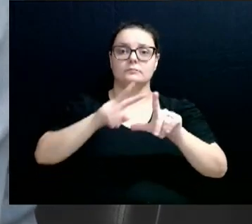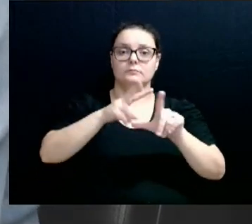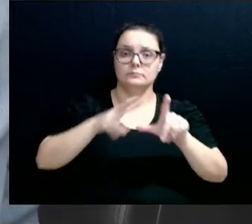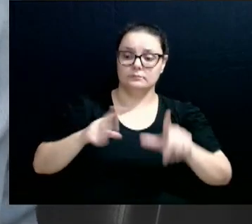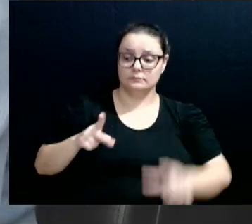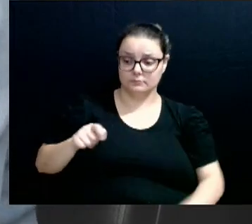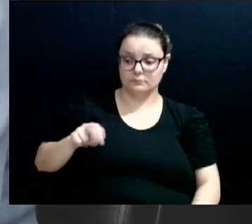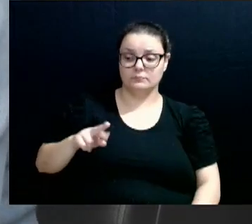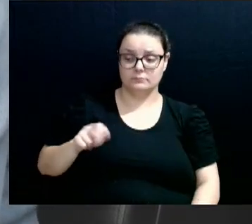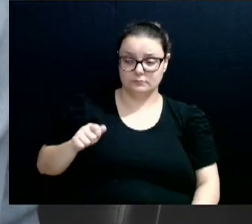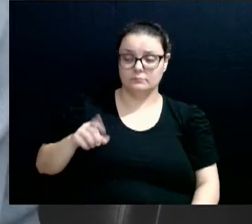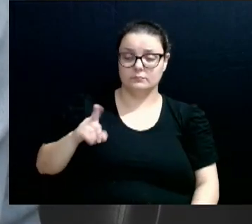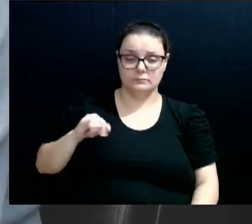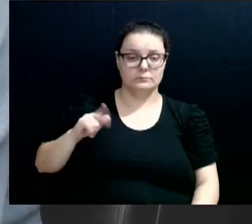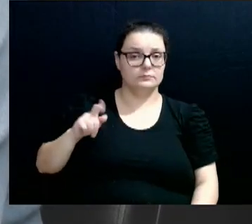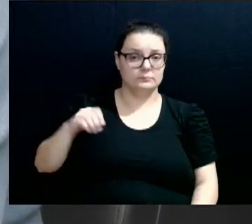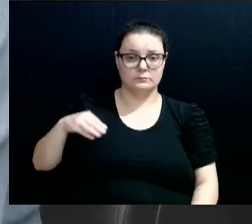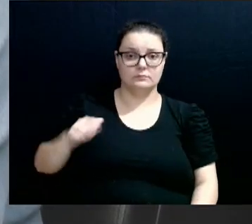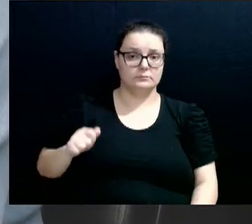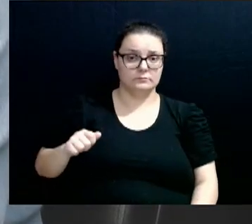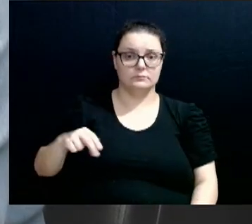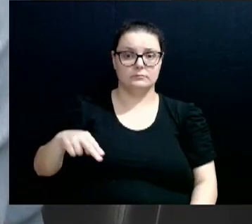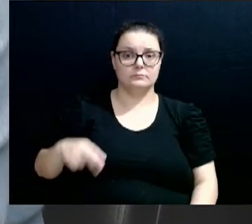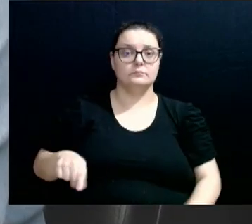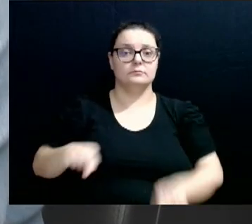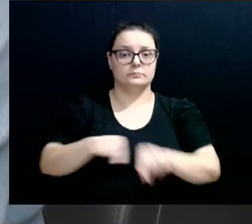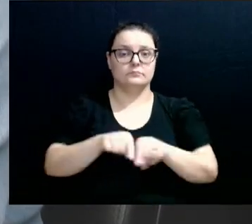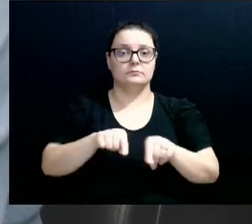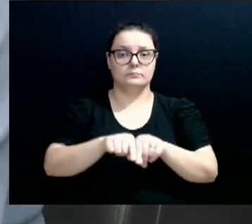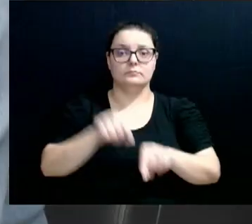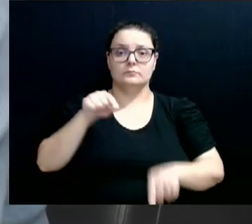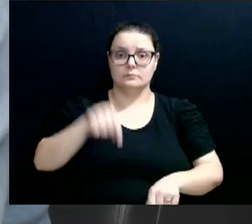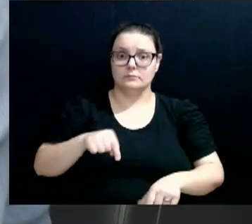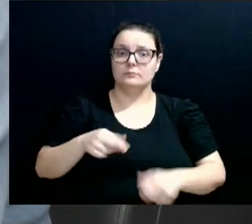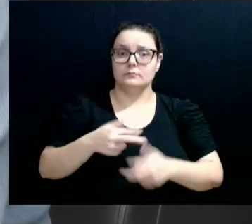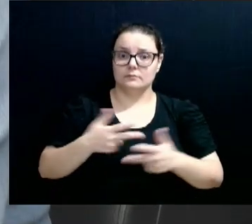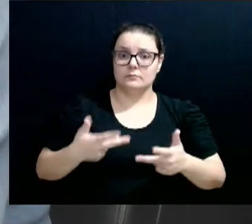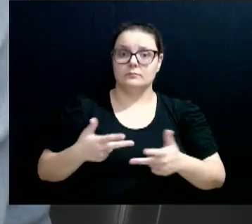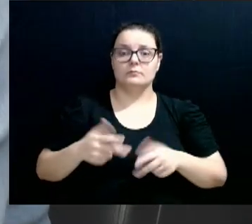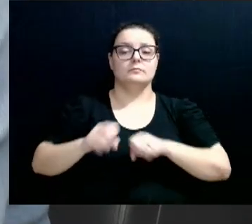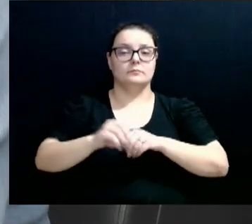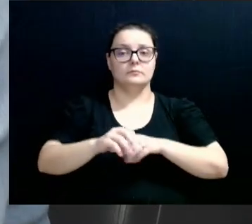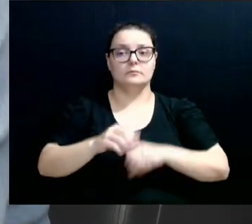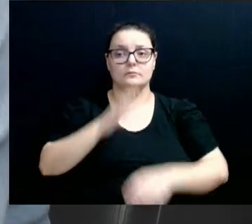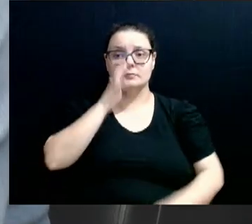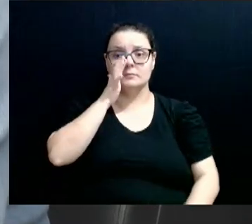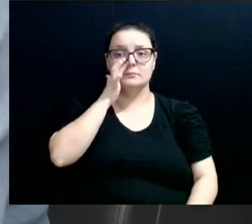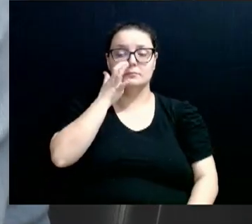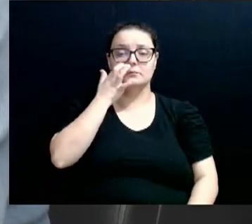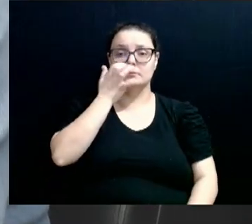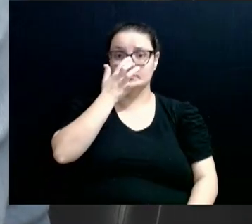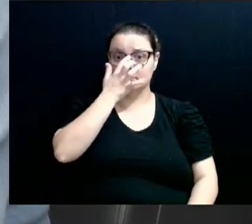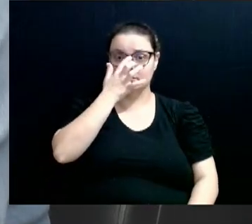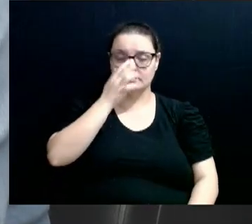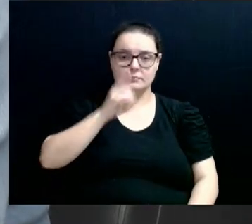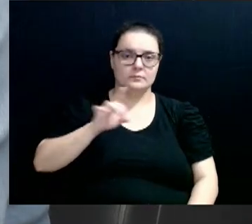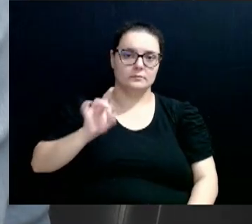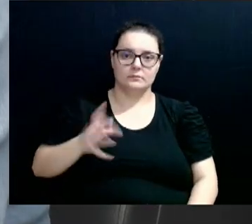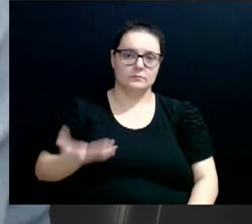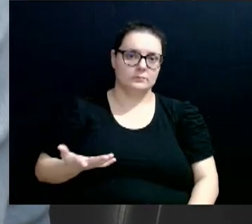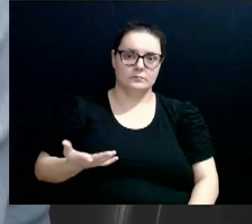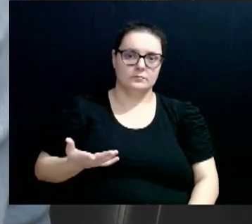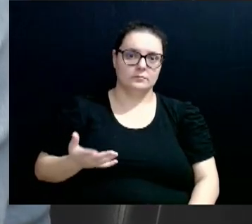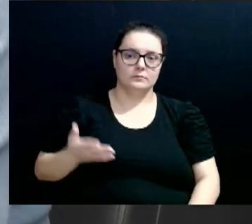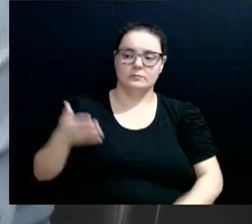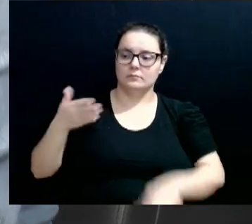Então essa também é uma questão para a educação. Não basta você ofertar uma educação de qualidade para